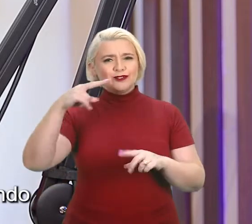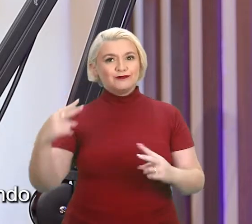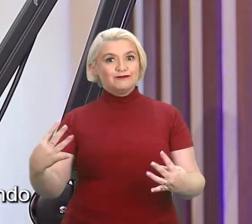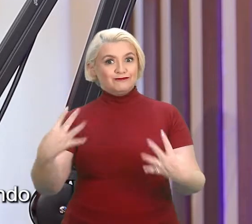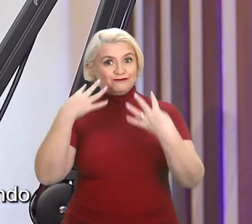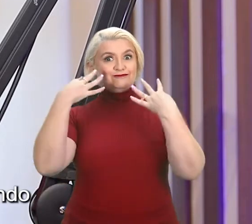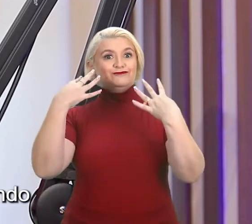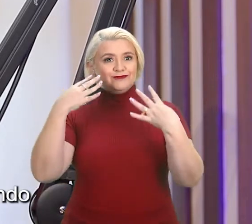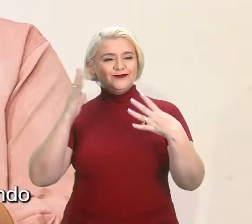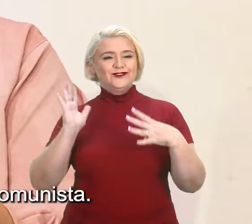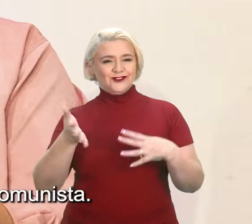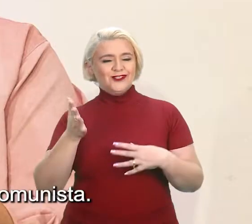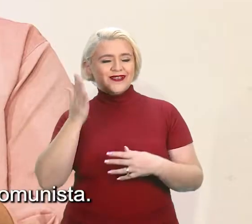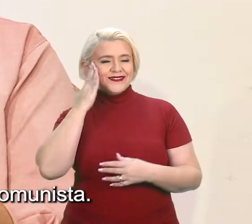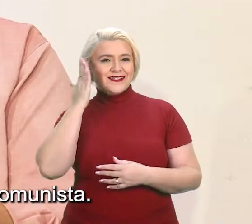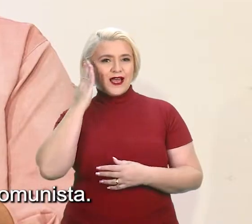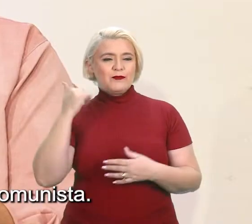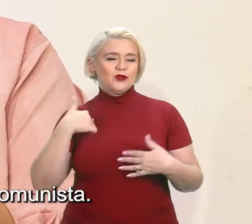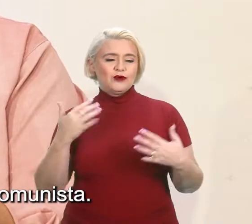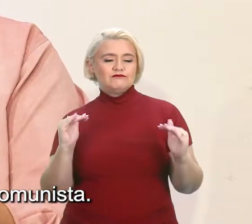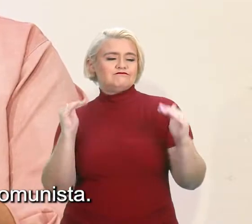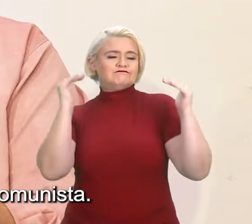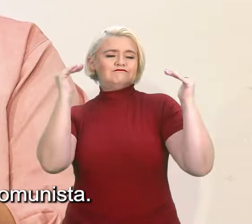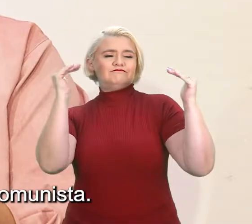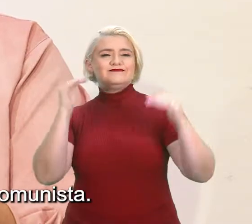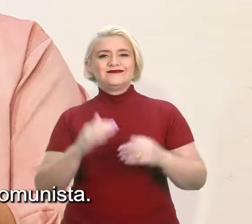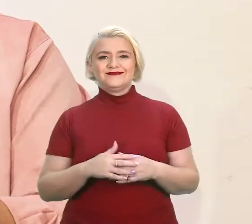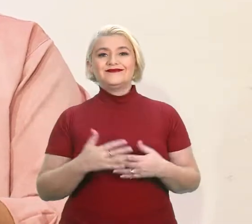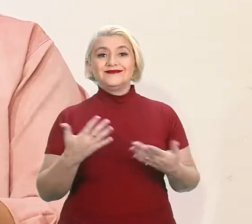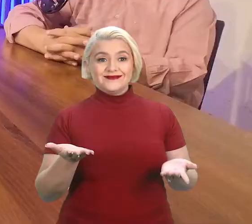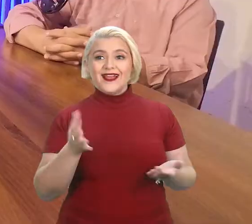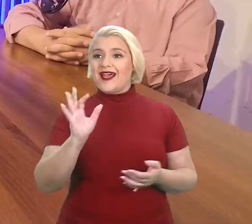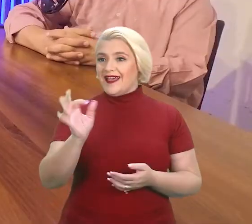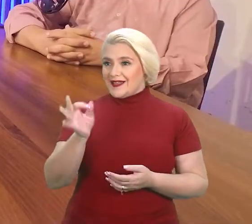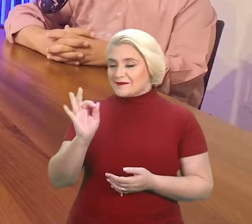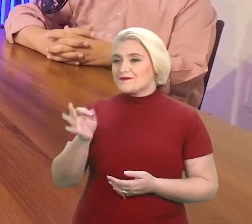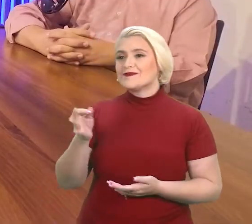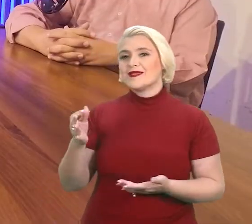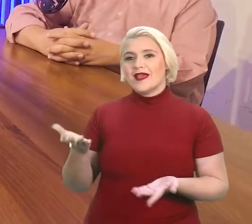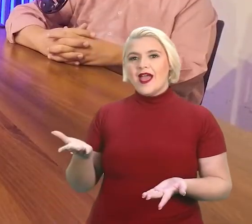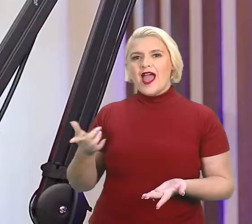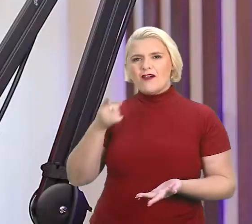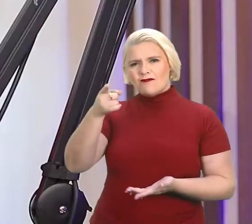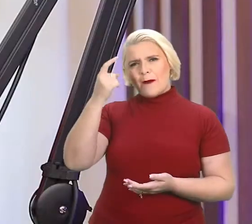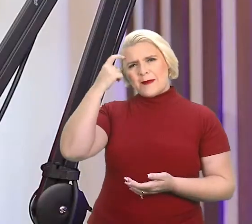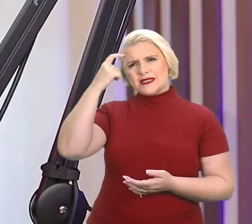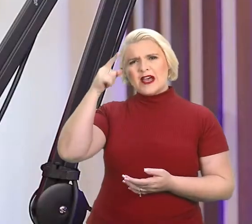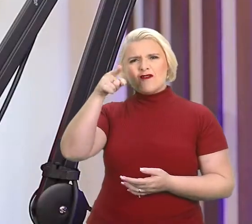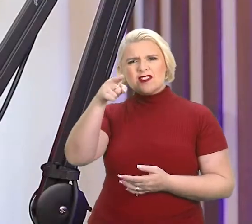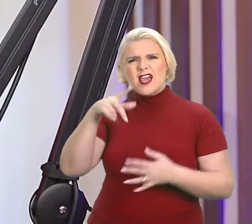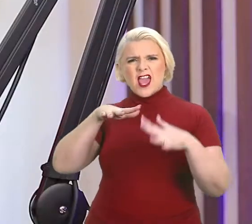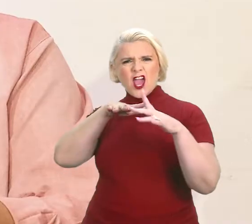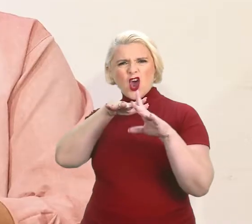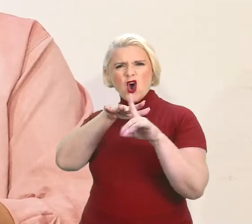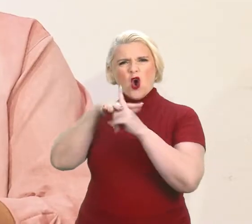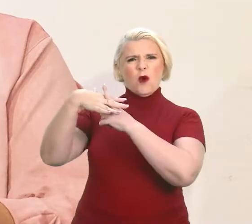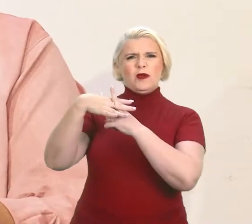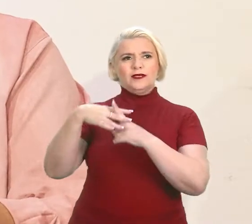tô me achando, Antônio. Pois é, daqui a pouco eu vou dizer que a senhora é comunista! Ai, que medo!